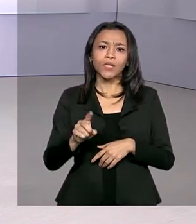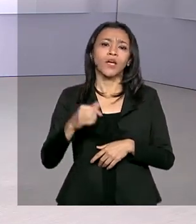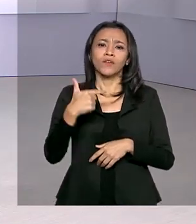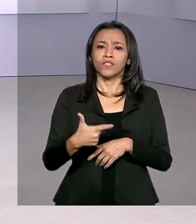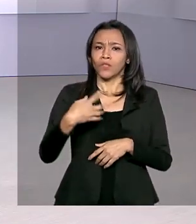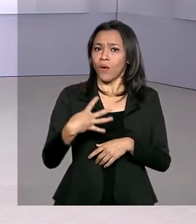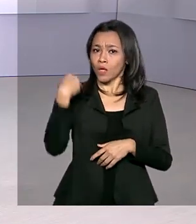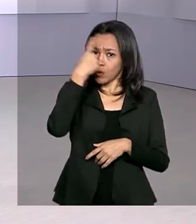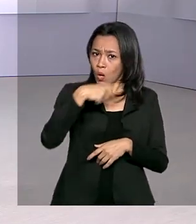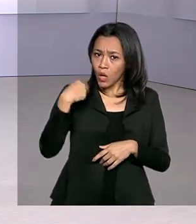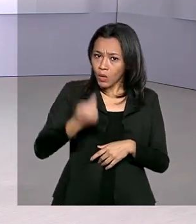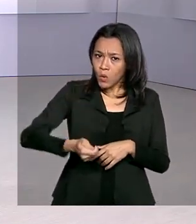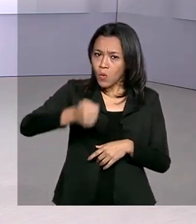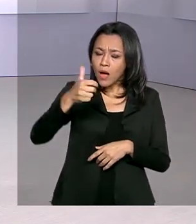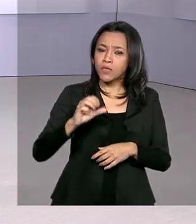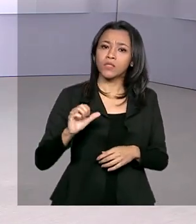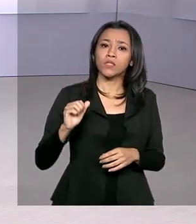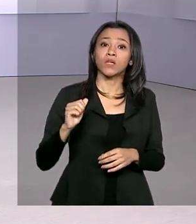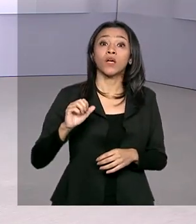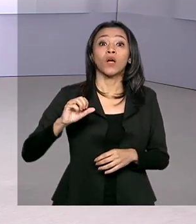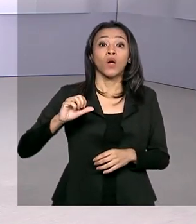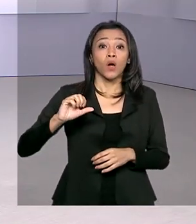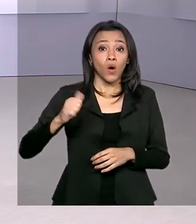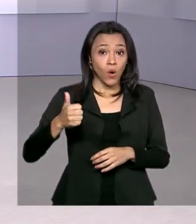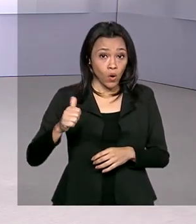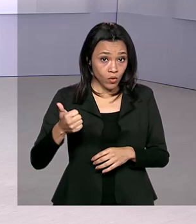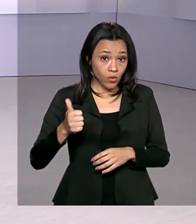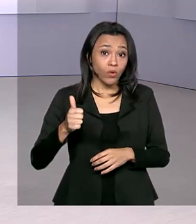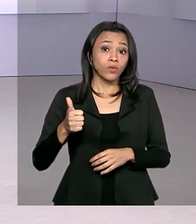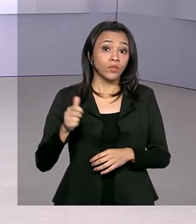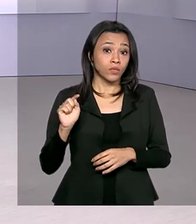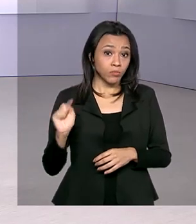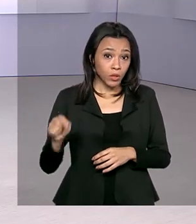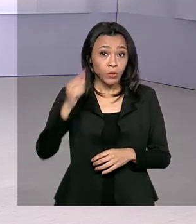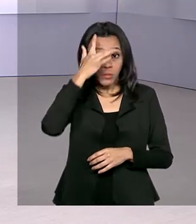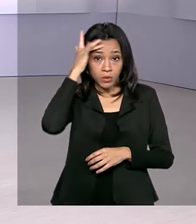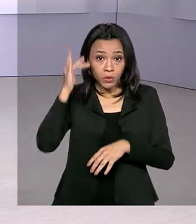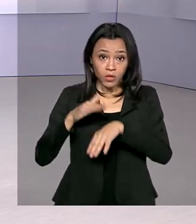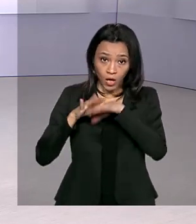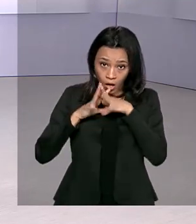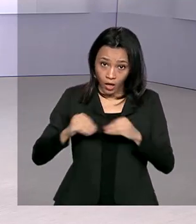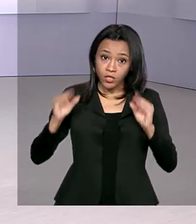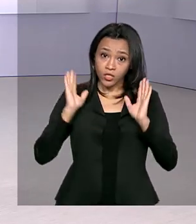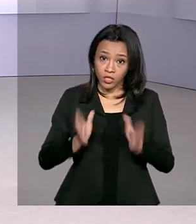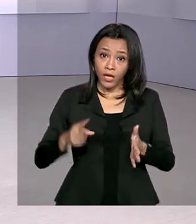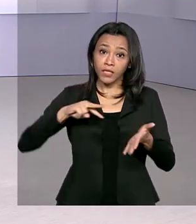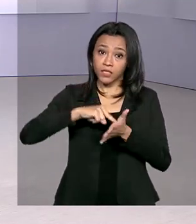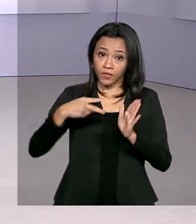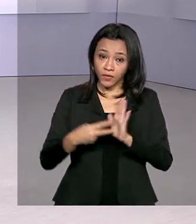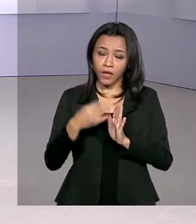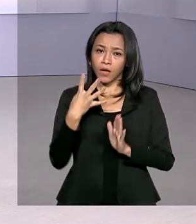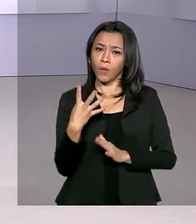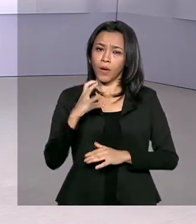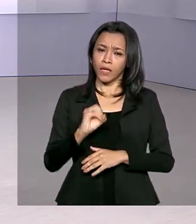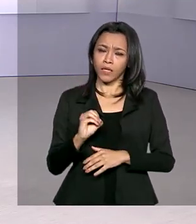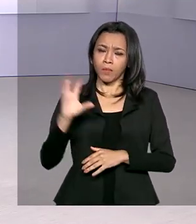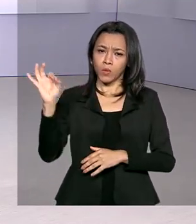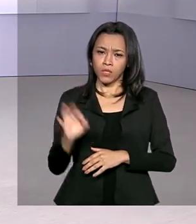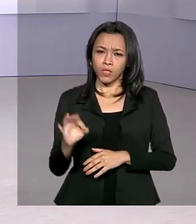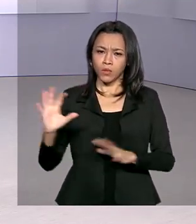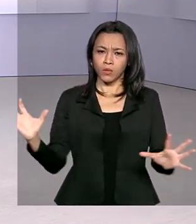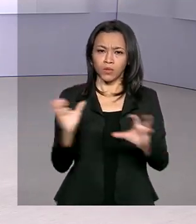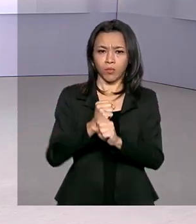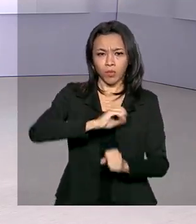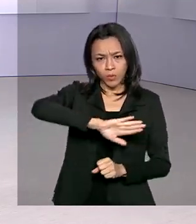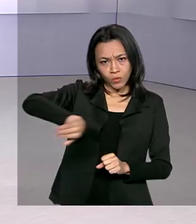24 horas, quase 11 mil pacientes se curaram da doença, número que representa mais de 40% do total de casos